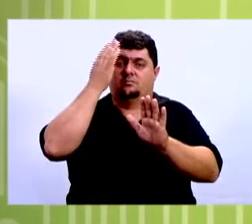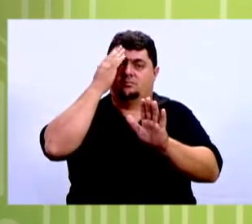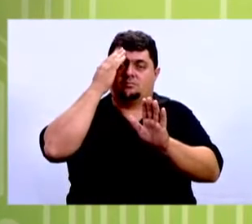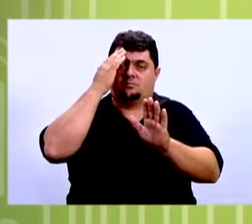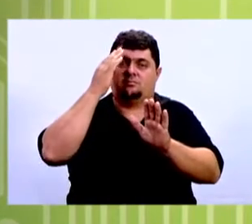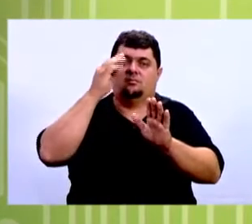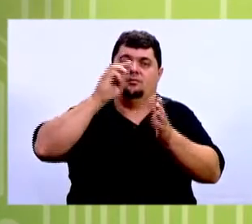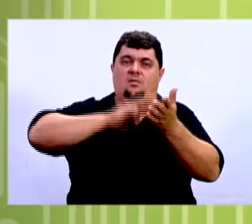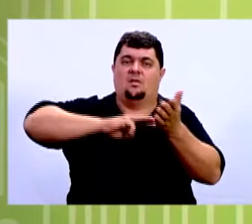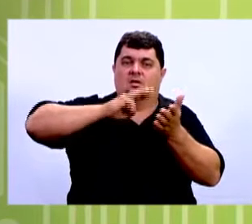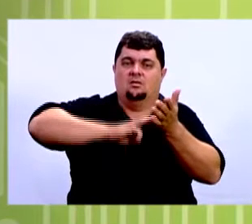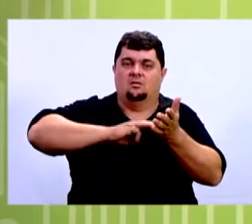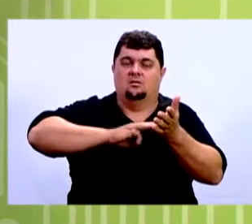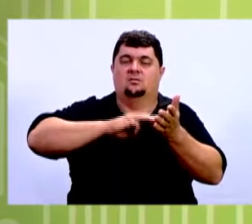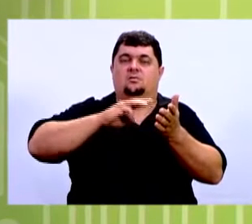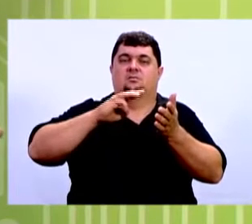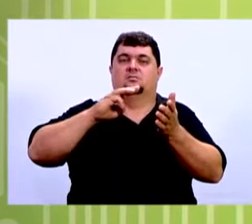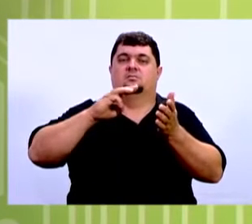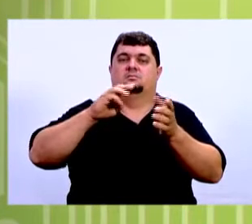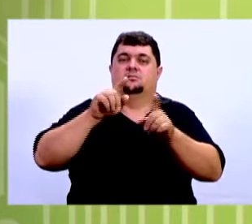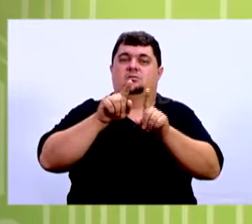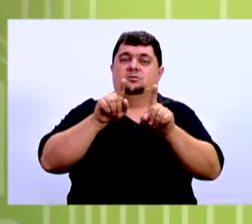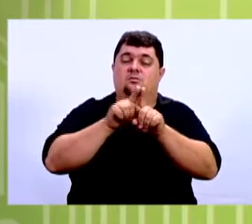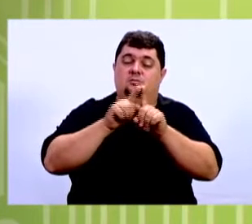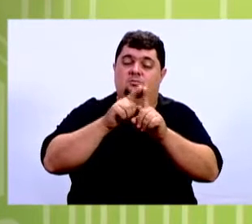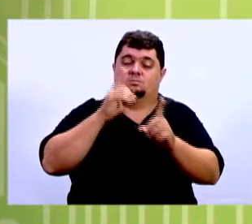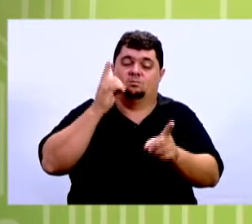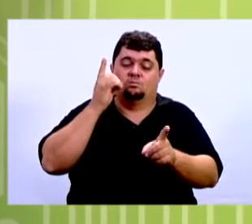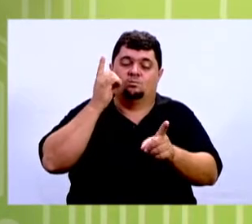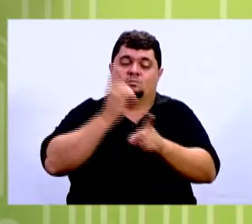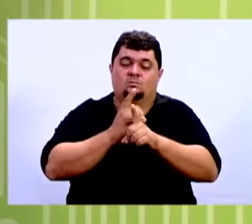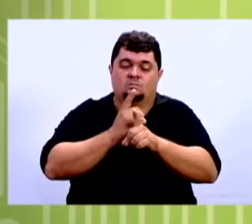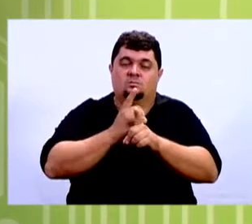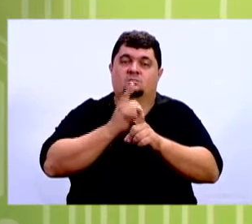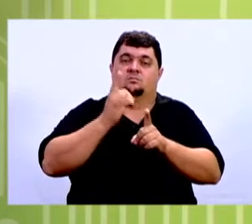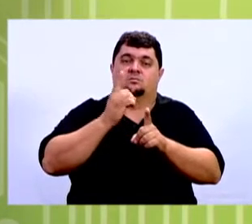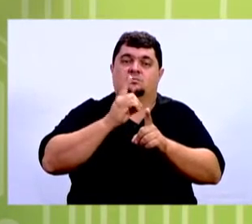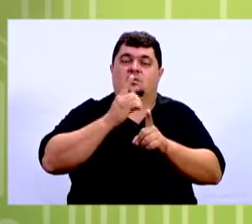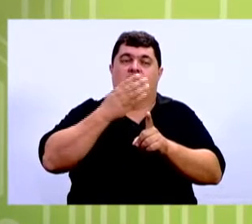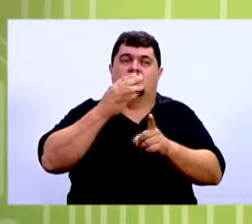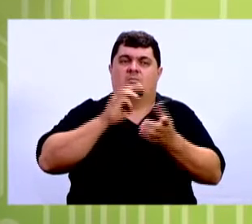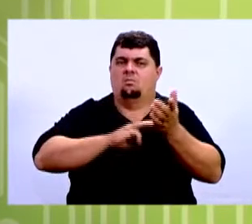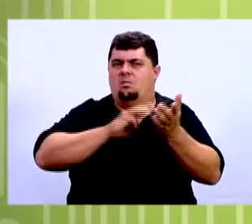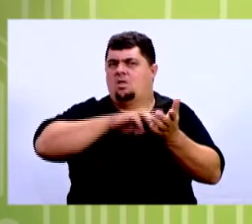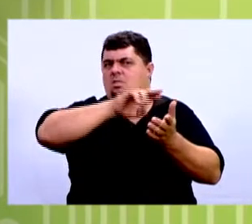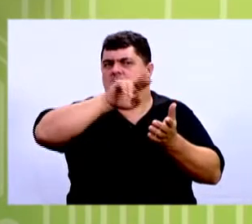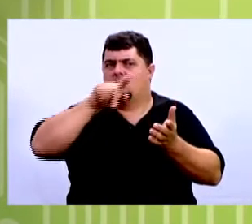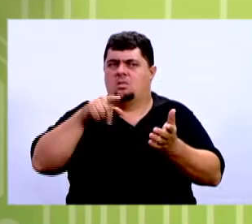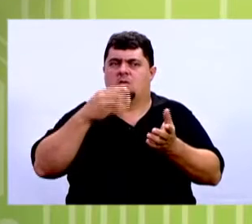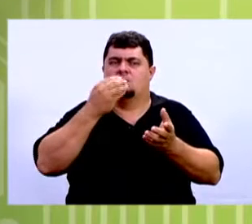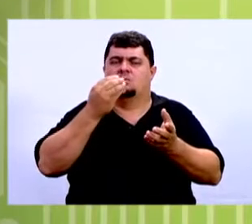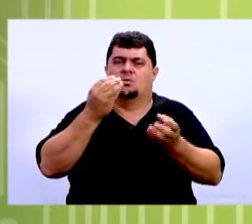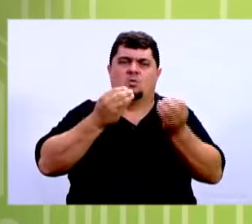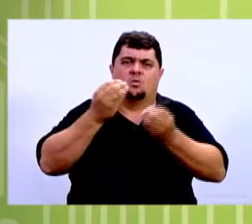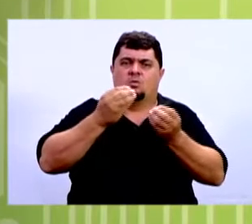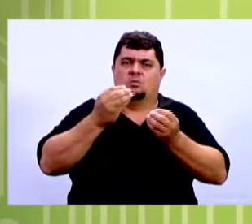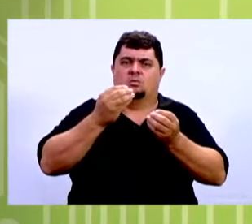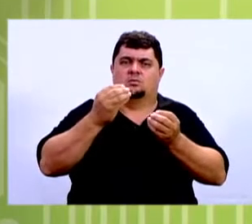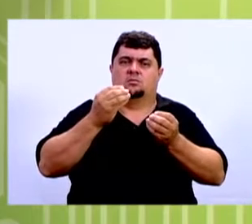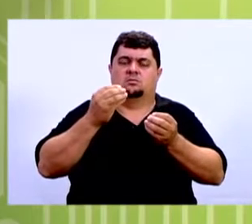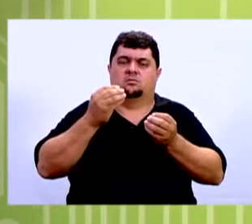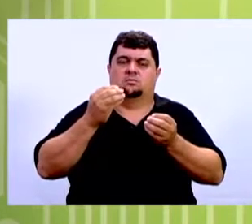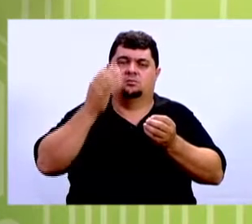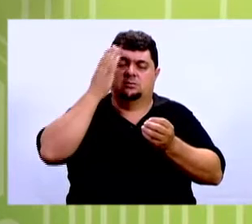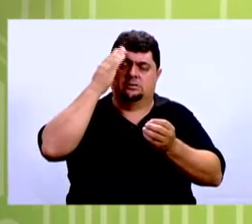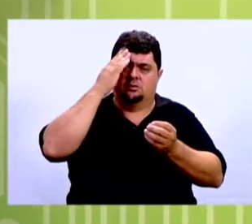métodos científicos, identificar os tipos de métodos, ou seja, como é que são classificados uma pesquisa científica, reconhecer os